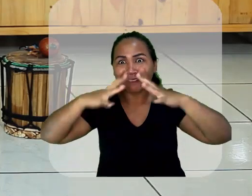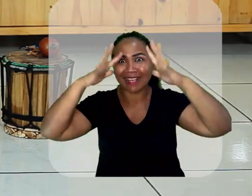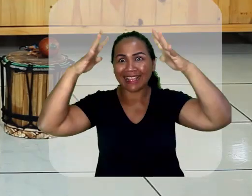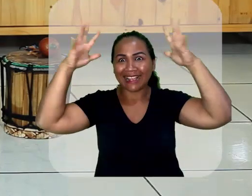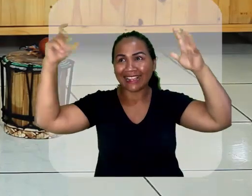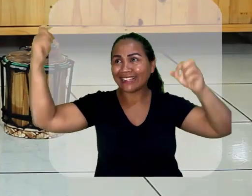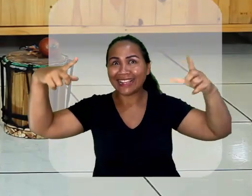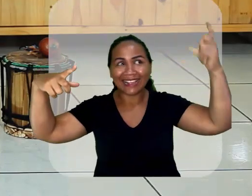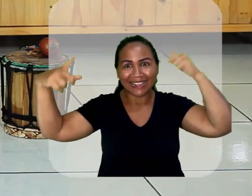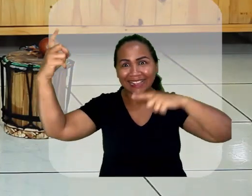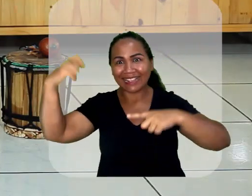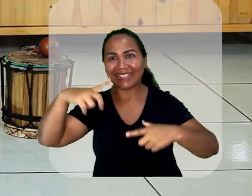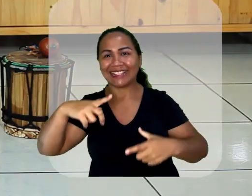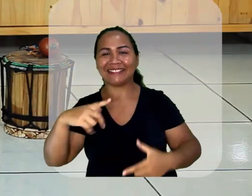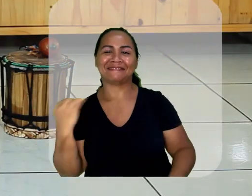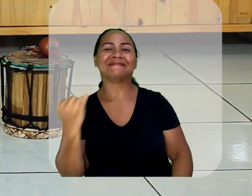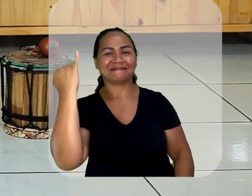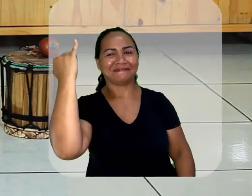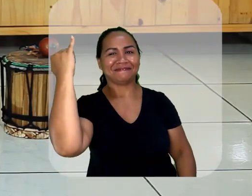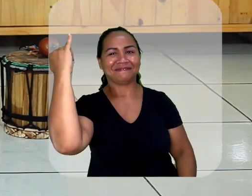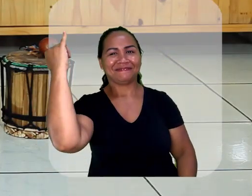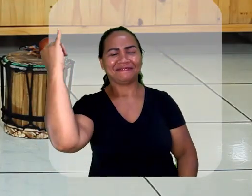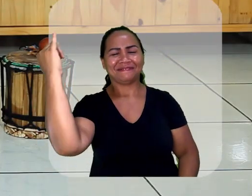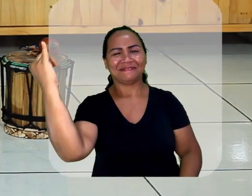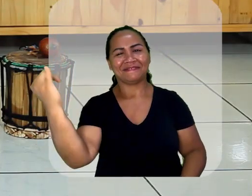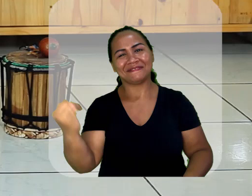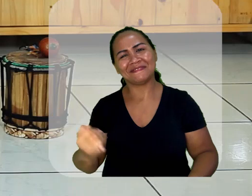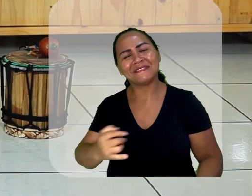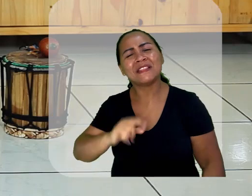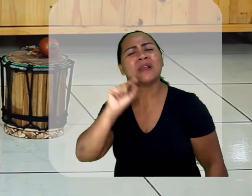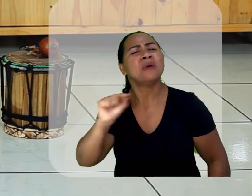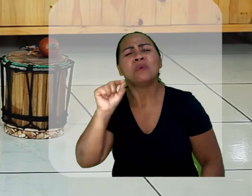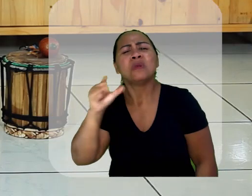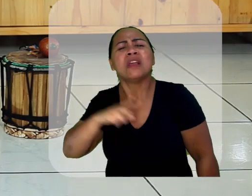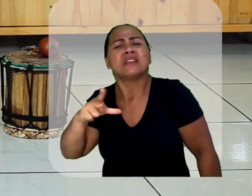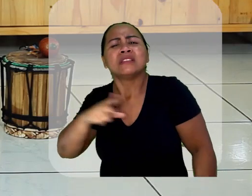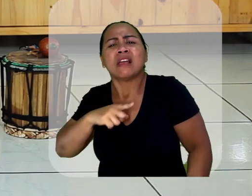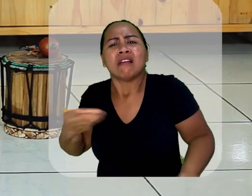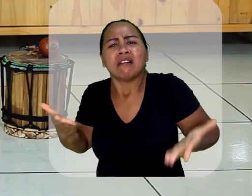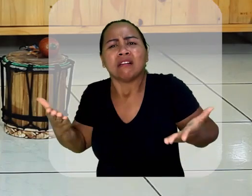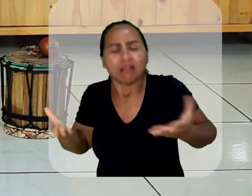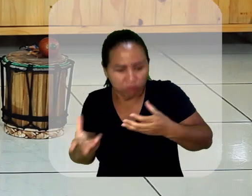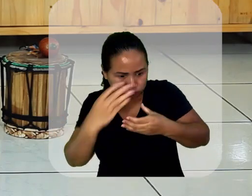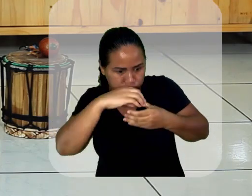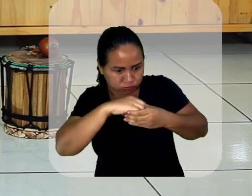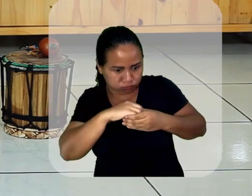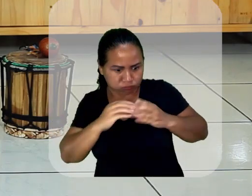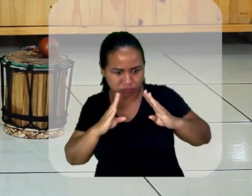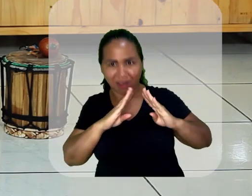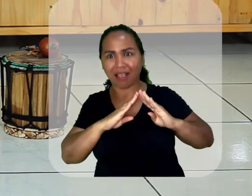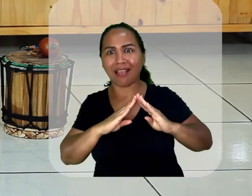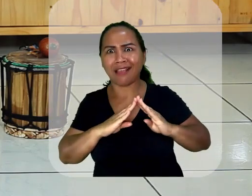reluzentes, ninharias. O que será que tem na